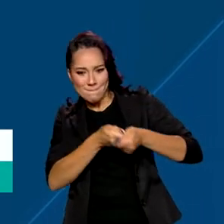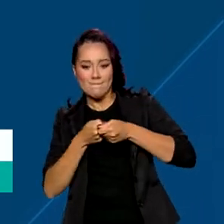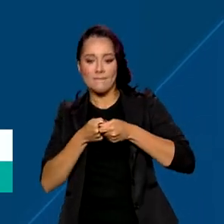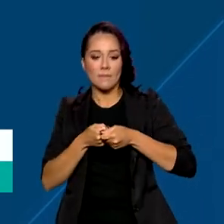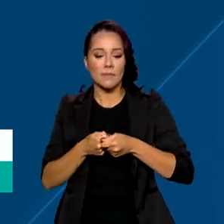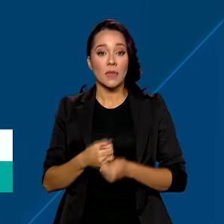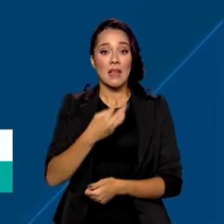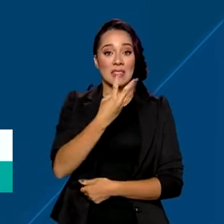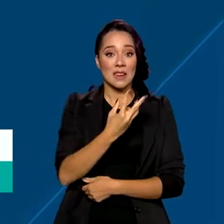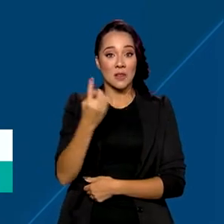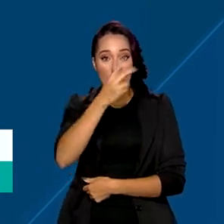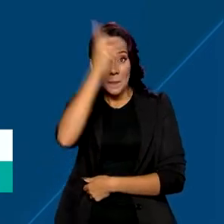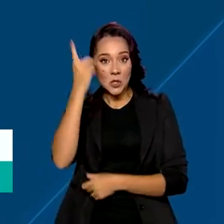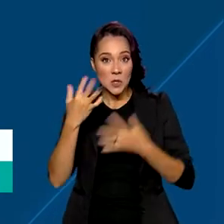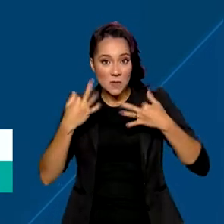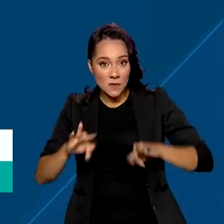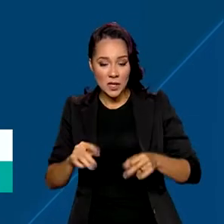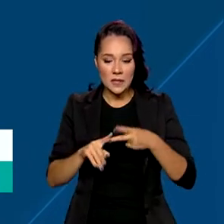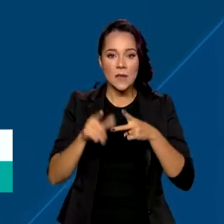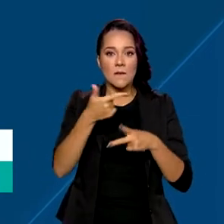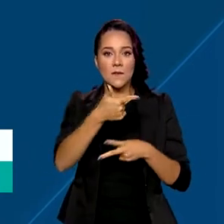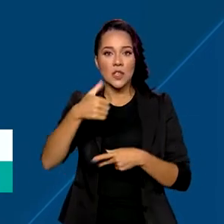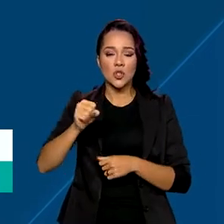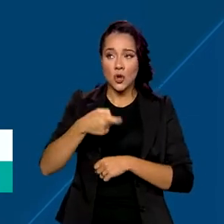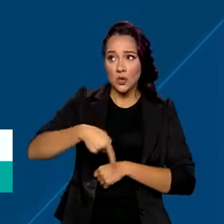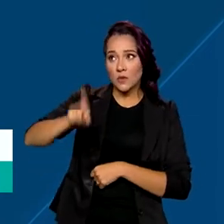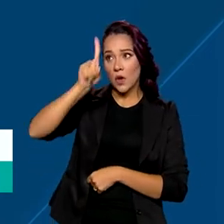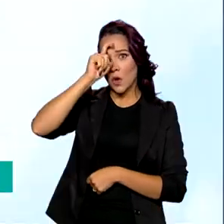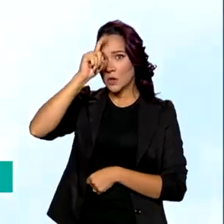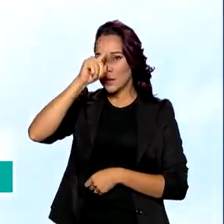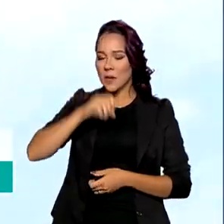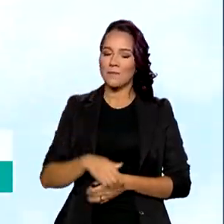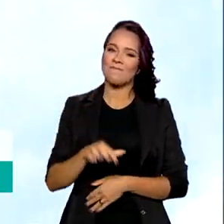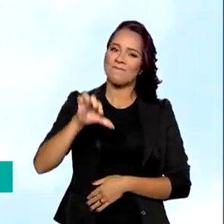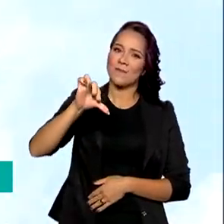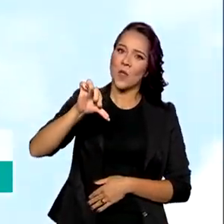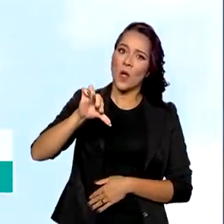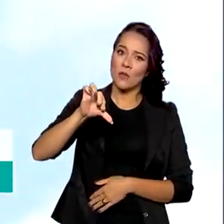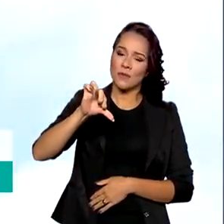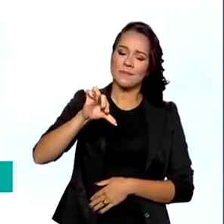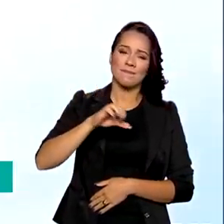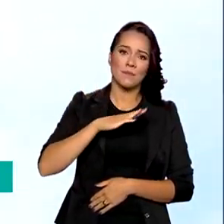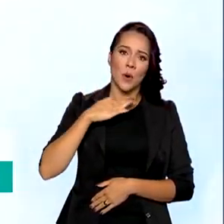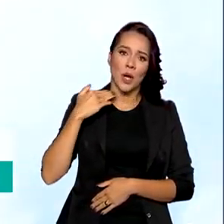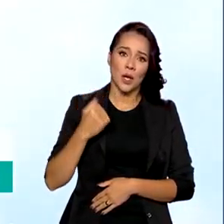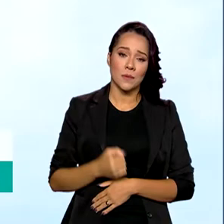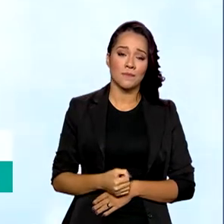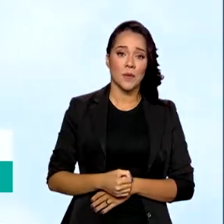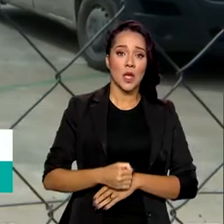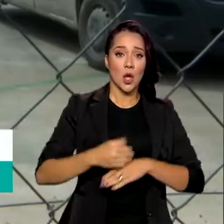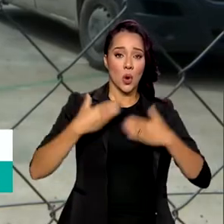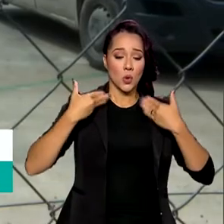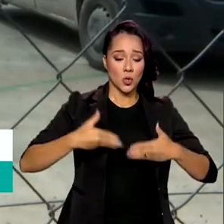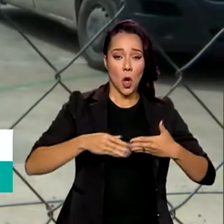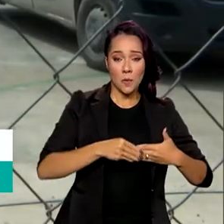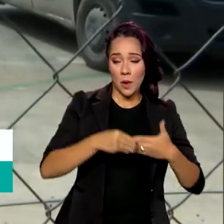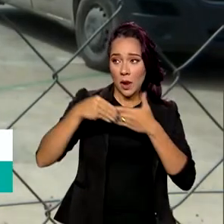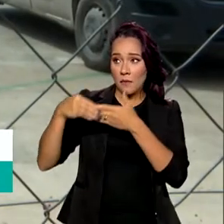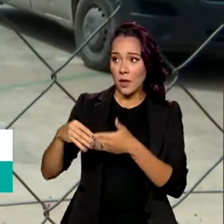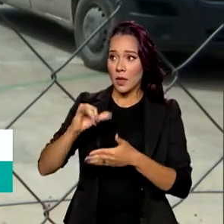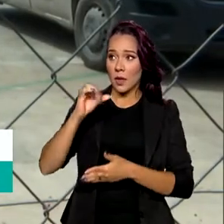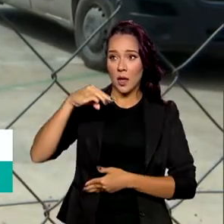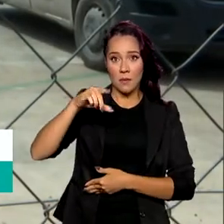31 pessoas ficaram feridas 28 foram hospitalizadas e nove morreram os corpos foram levados para o IML